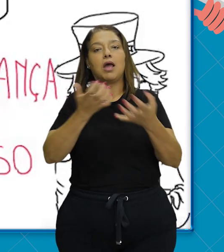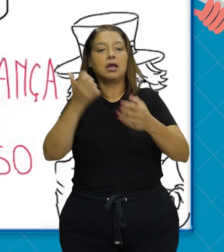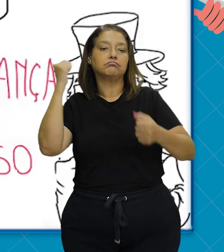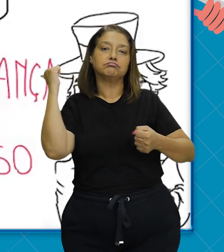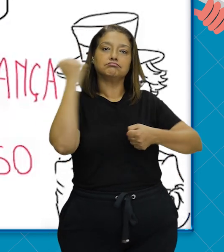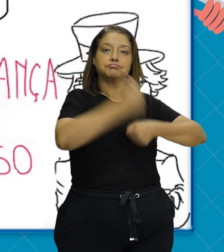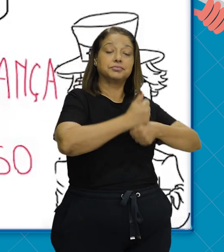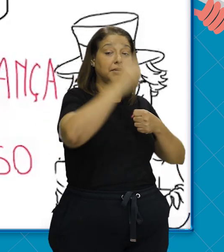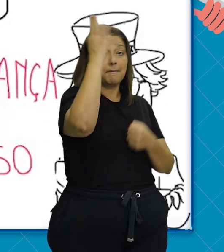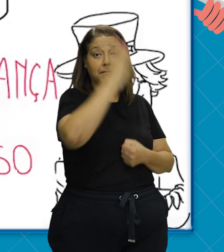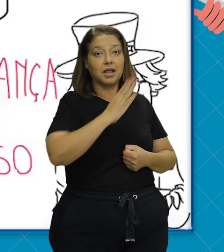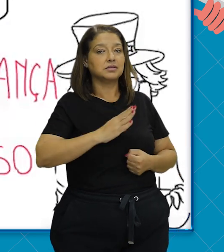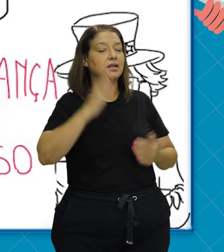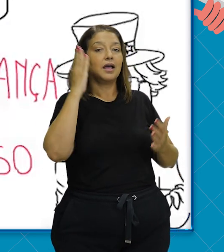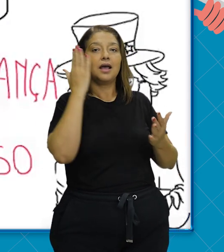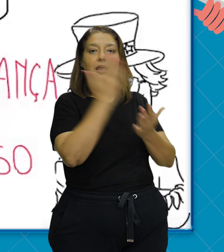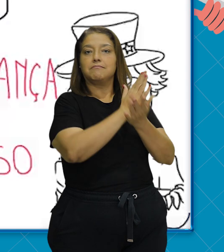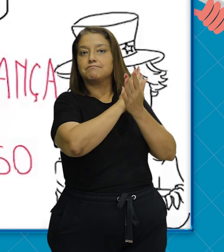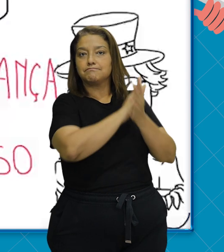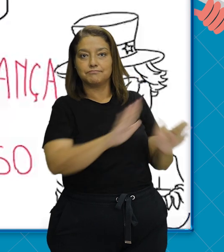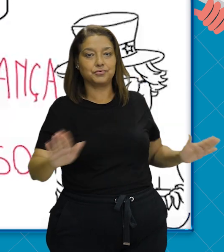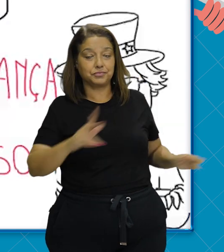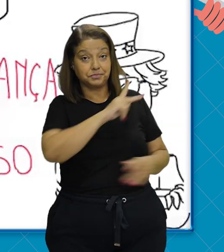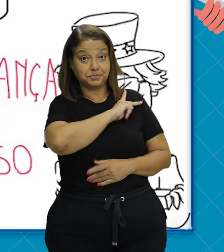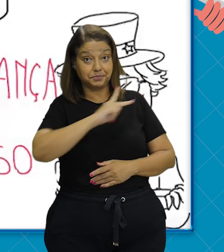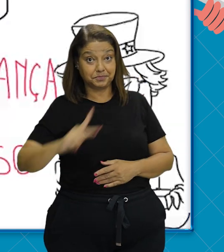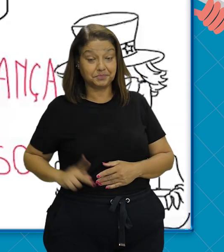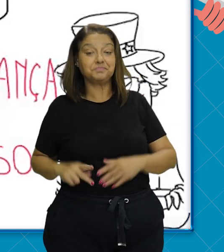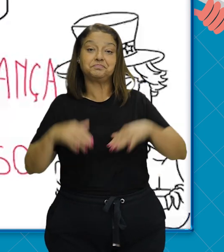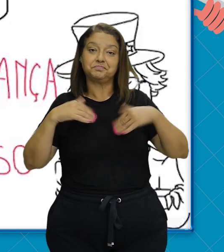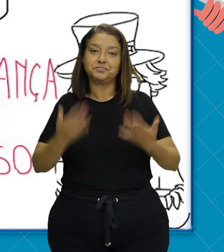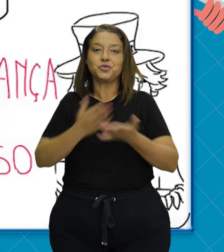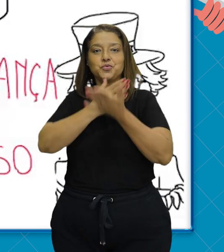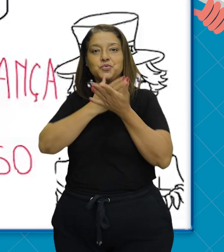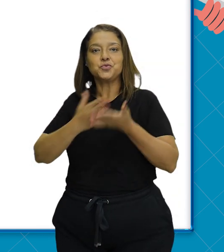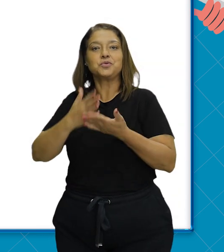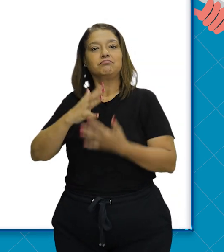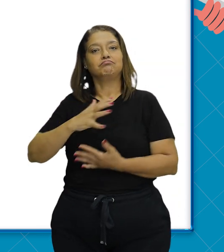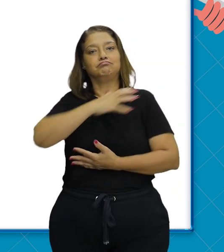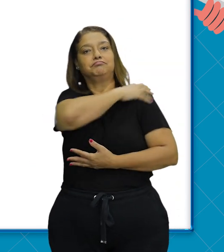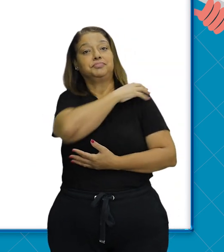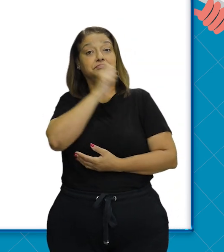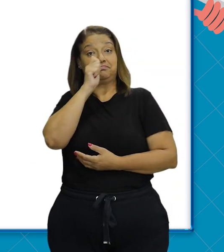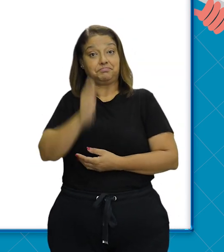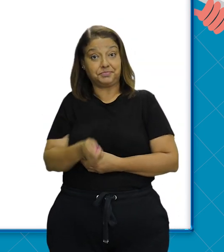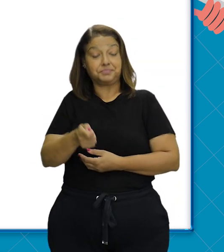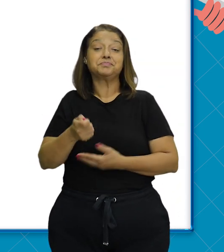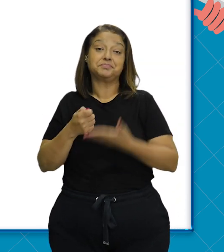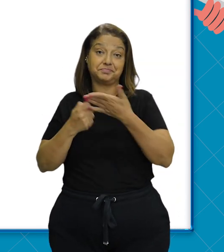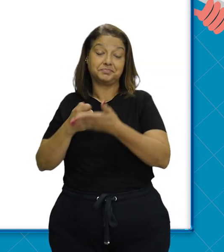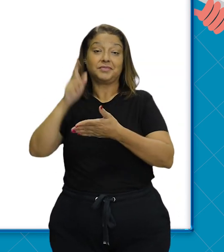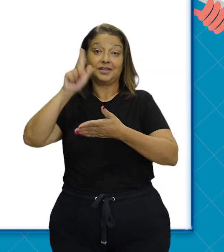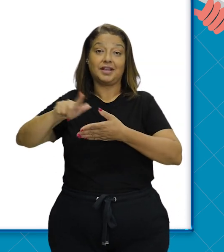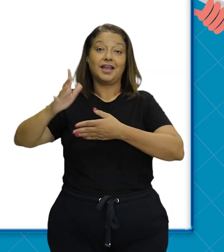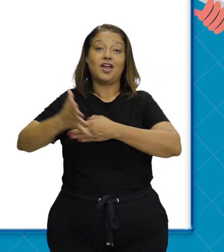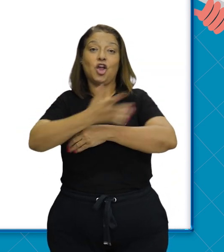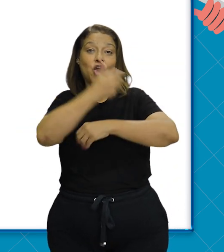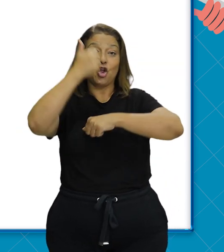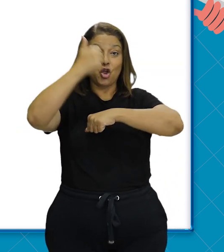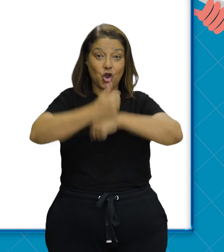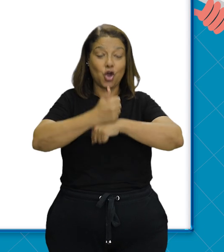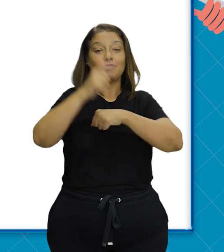agora a presidência do Brasil estava vaga. Assim, se inicia a ditadura militar, também conhecido como Golpe ou Revolução